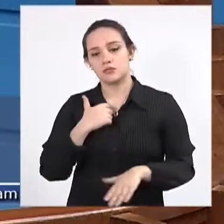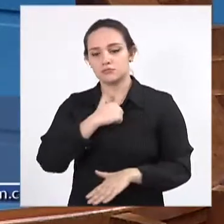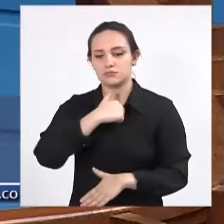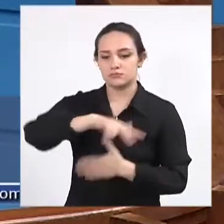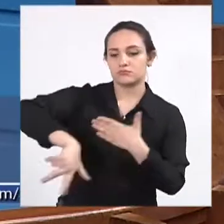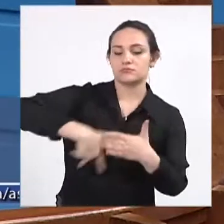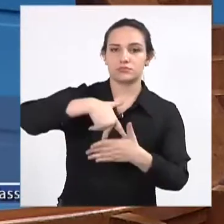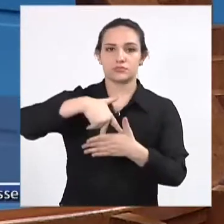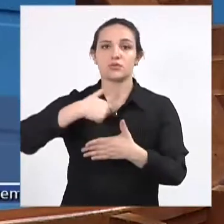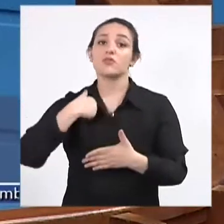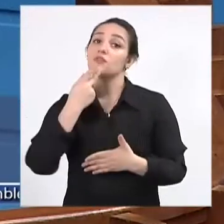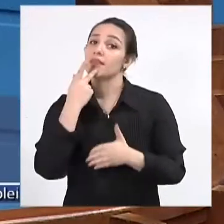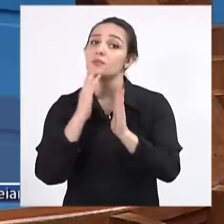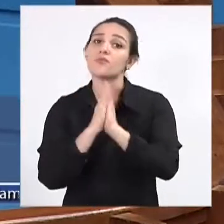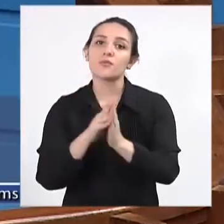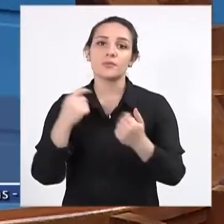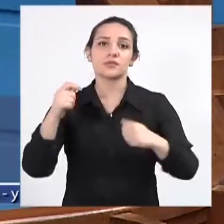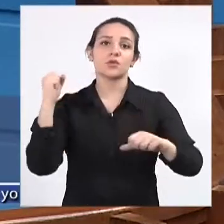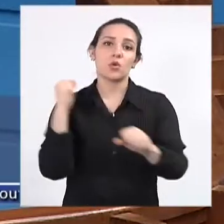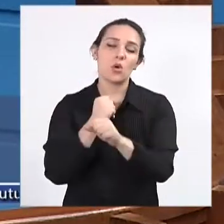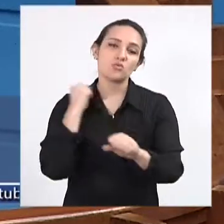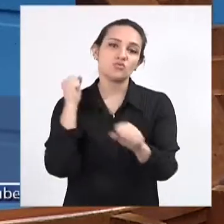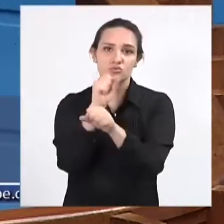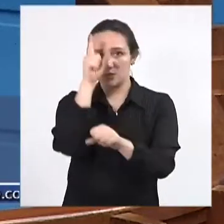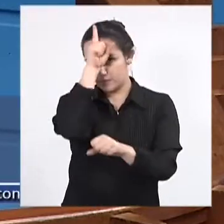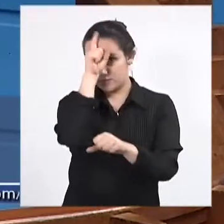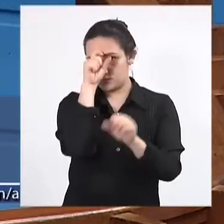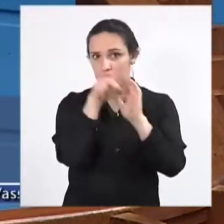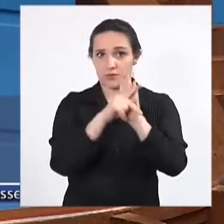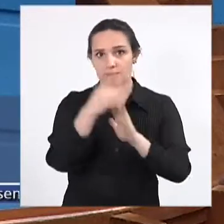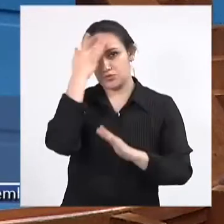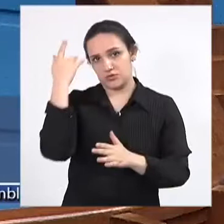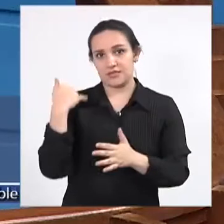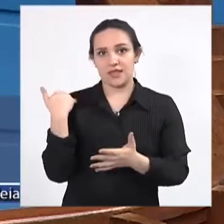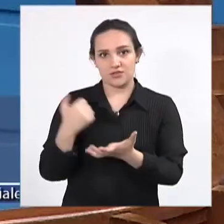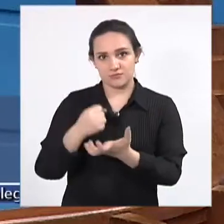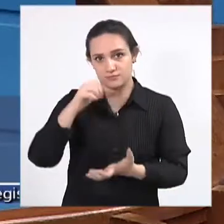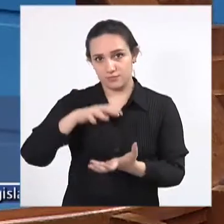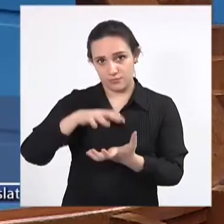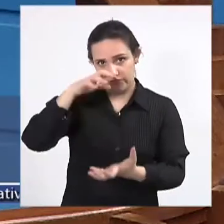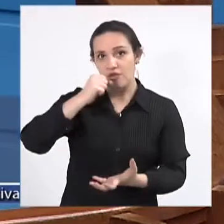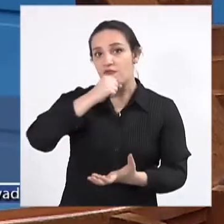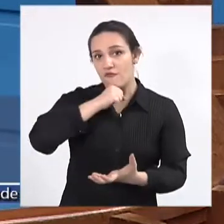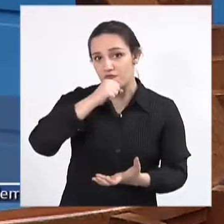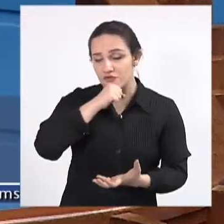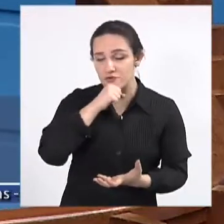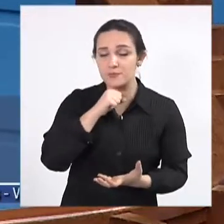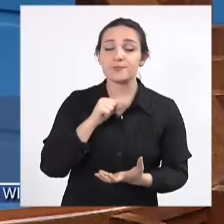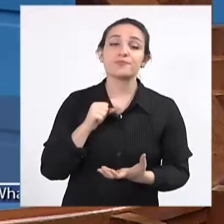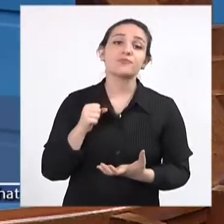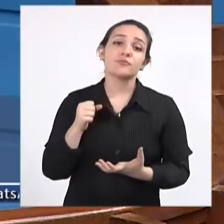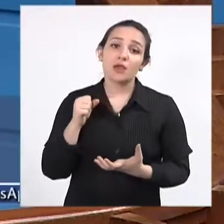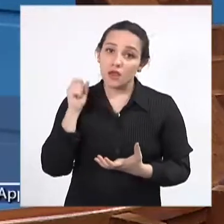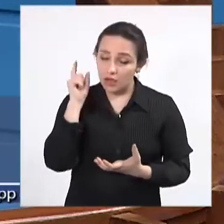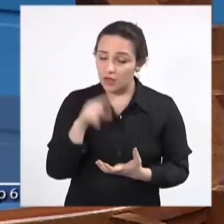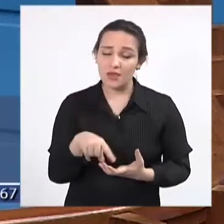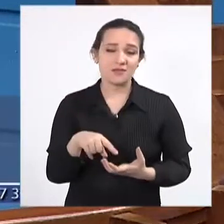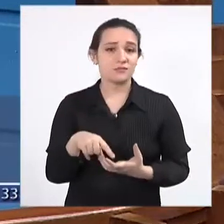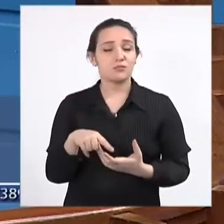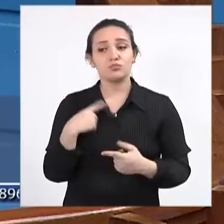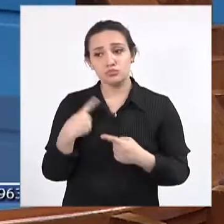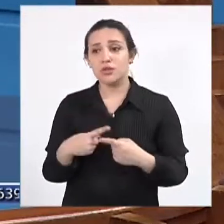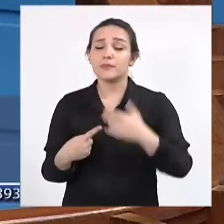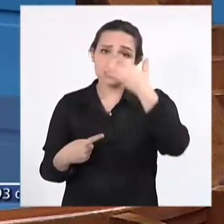tribuna a construção do Hospital do Idoso em Mato Grosso do Sul. A proposta vai exatamente ao encontro do envelhecimento da